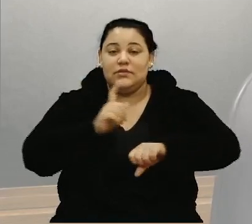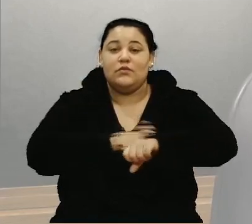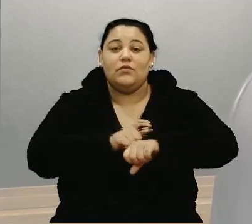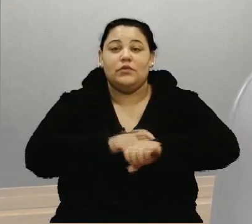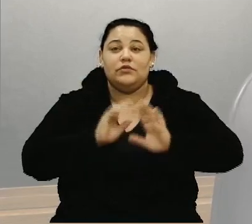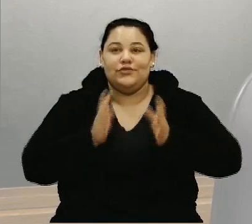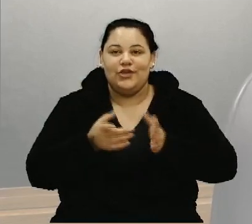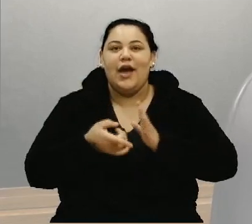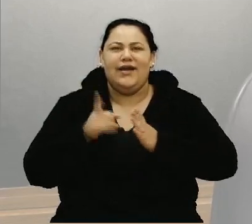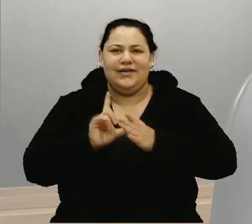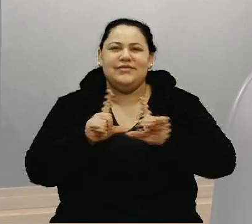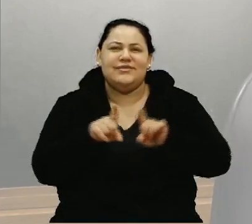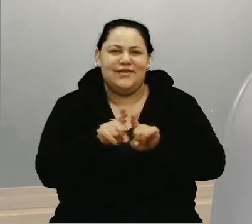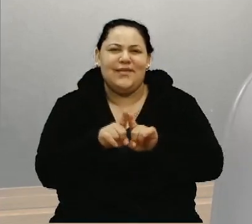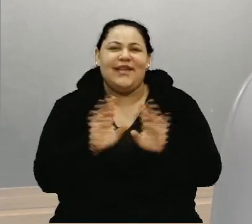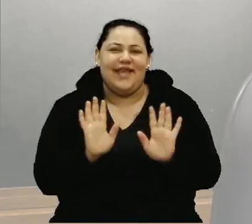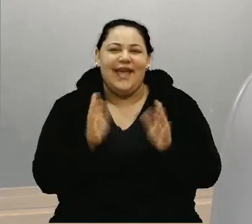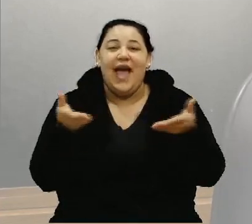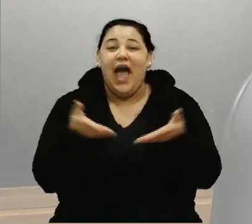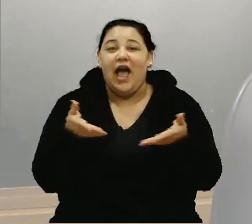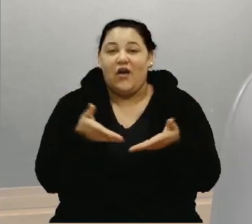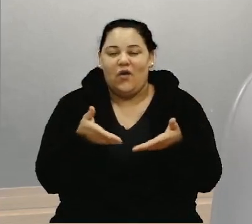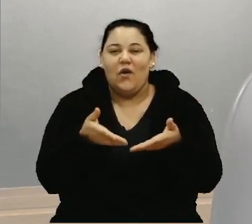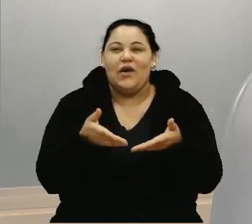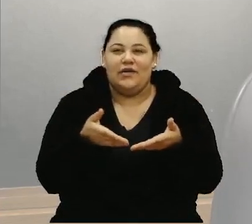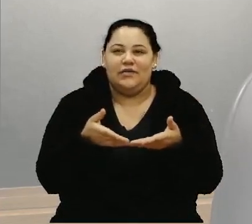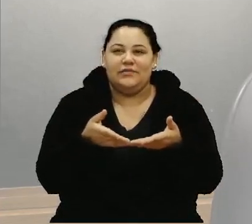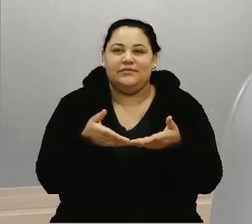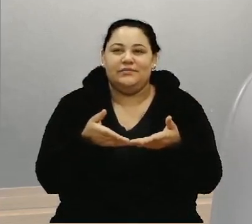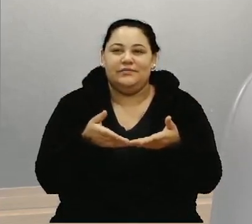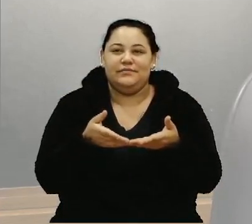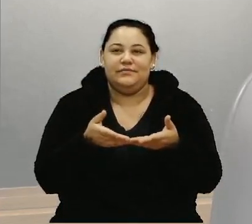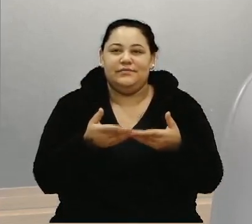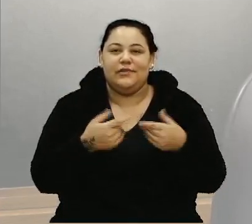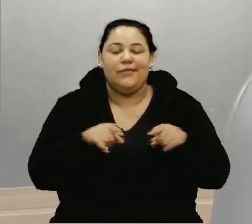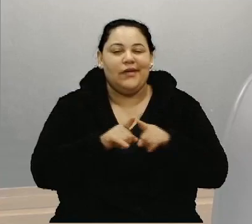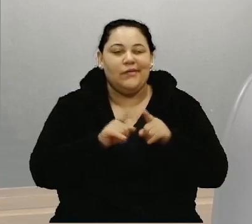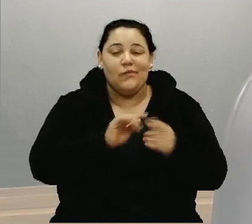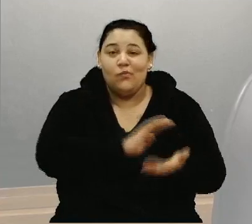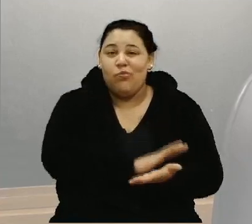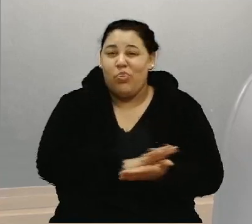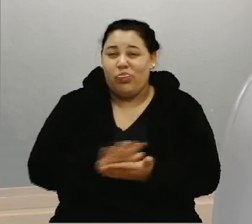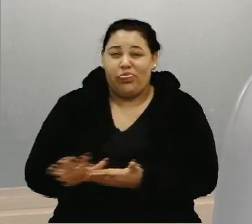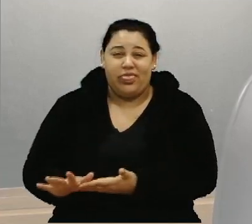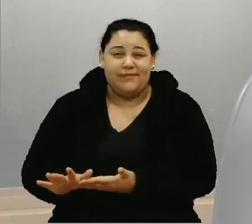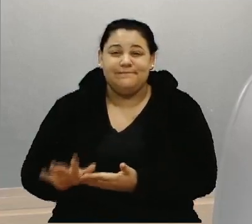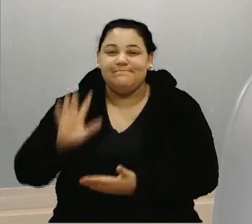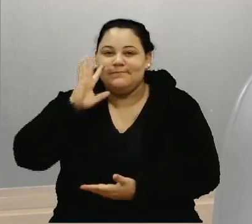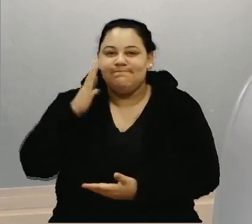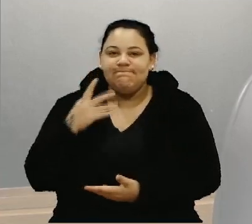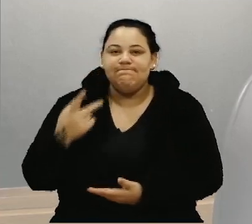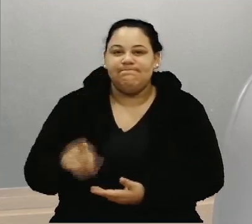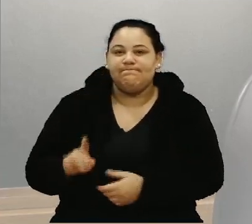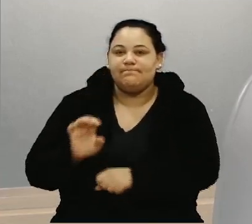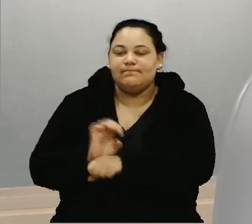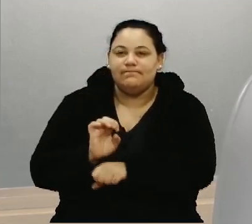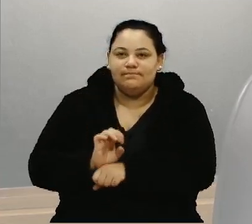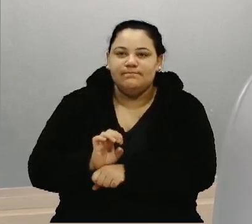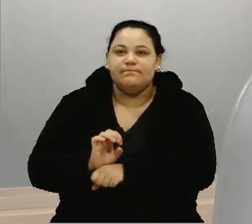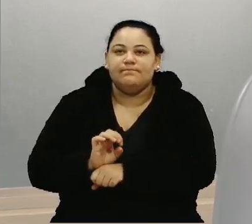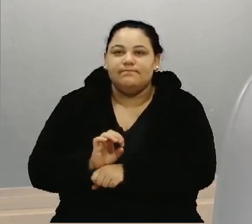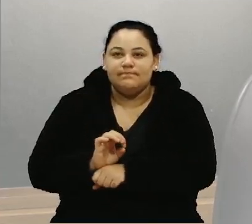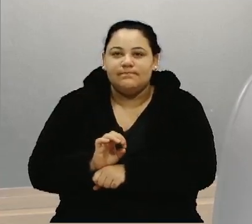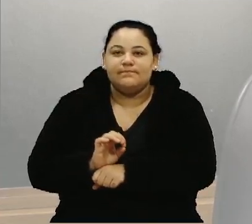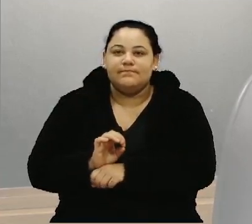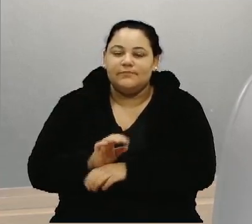era antes, né? Agora, com a situação da calamidade que está acontecendo no nosso estado, já se tem